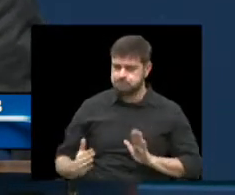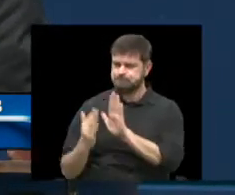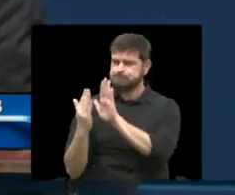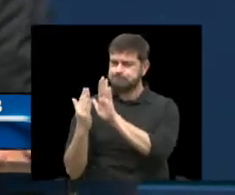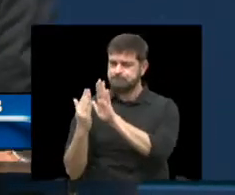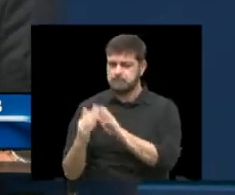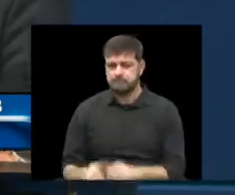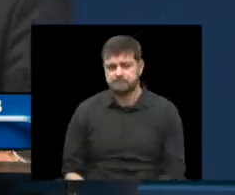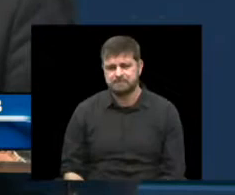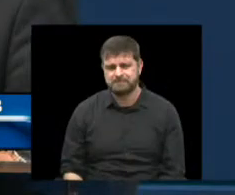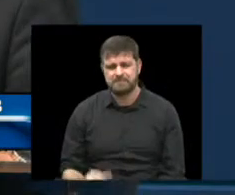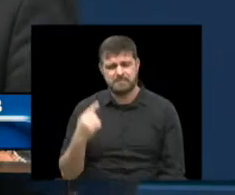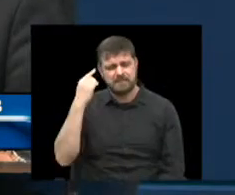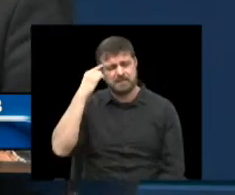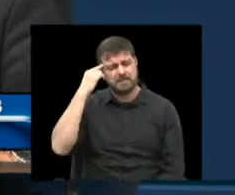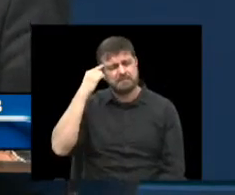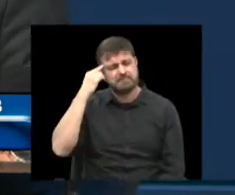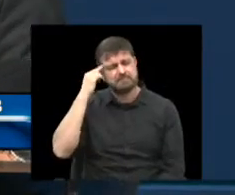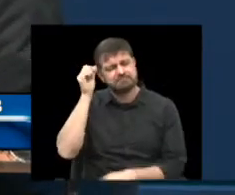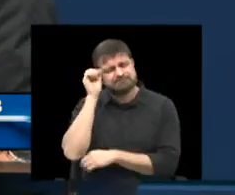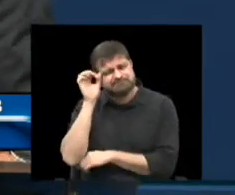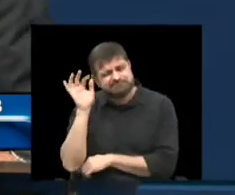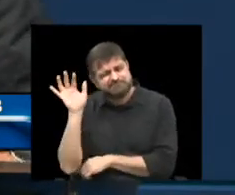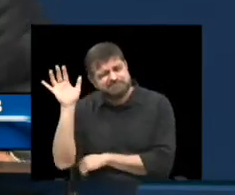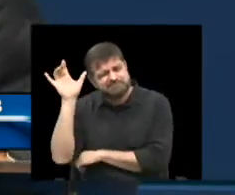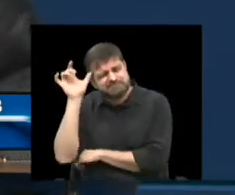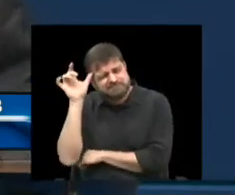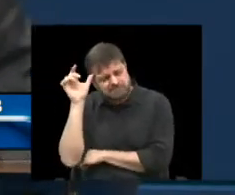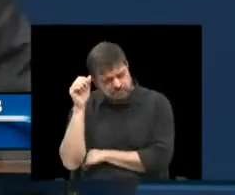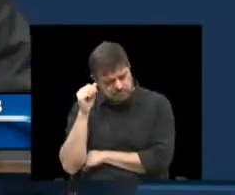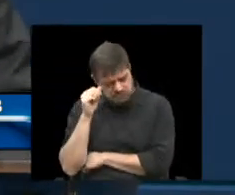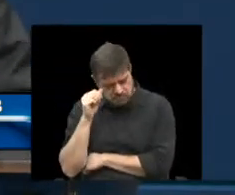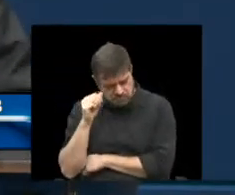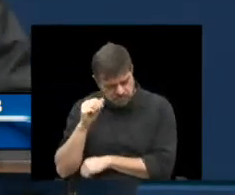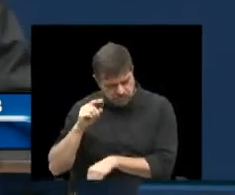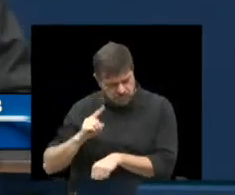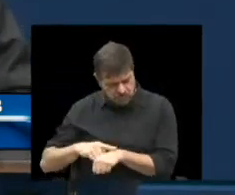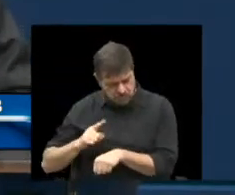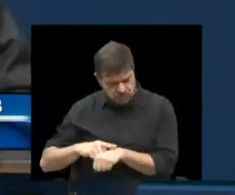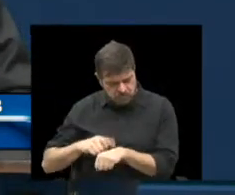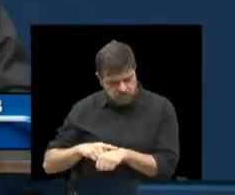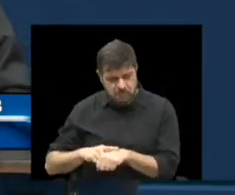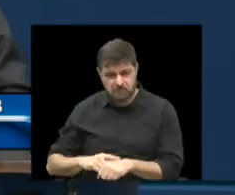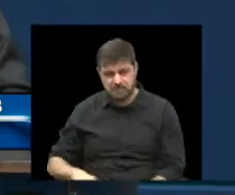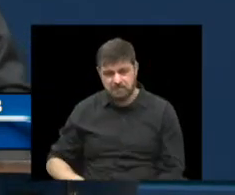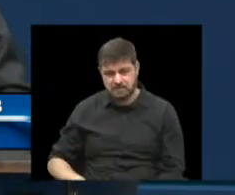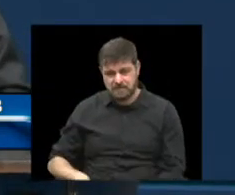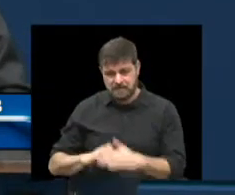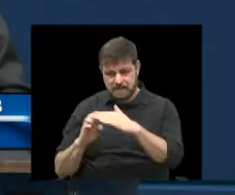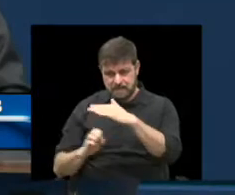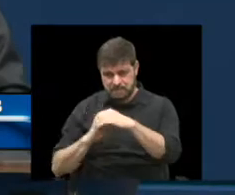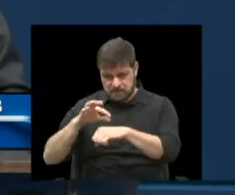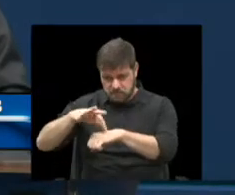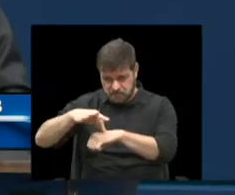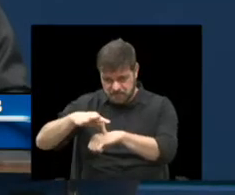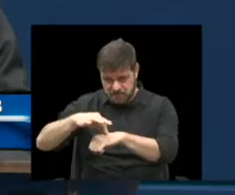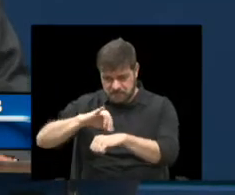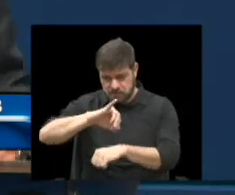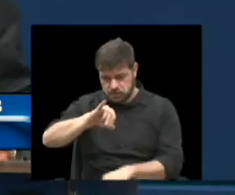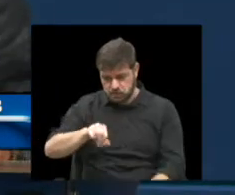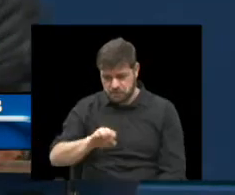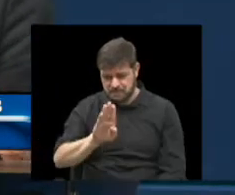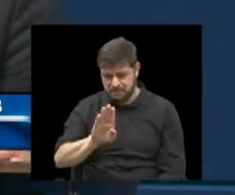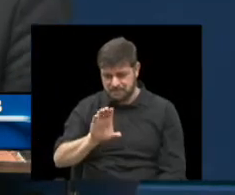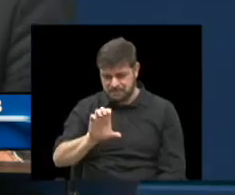Mas eu, analisando esses dias todos, desde a delação, quando saiu da JBS, eu